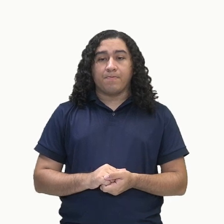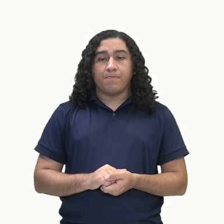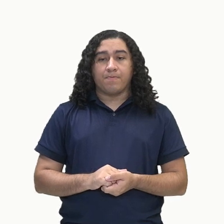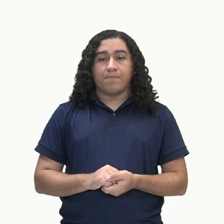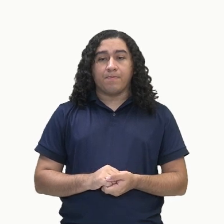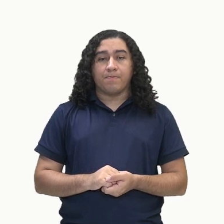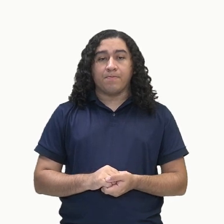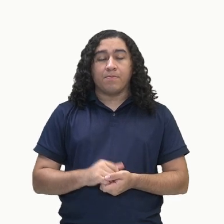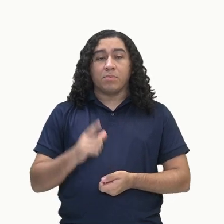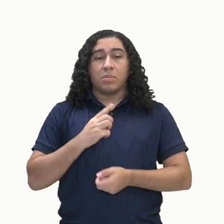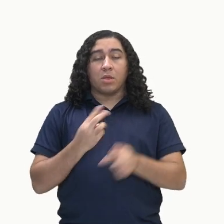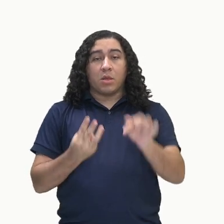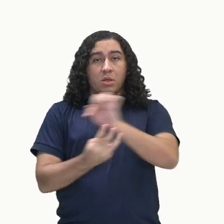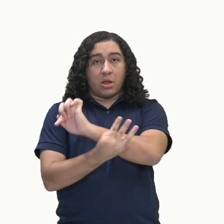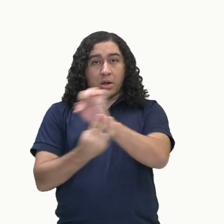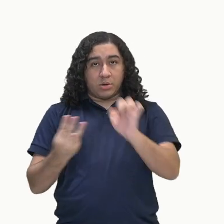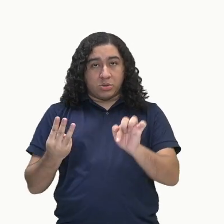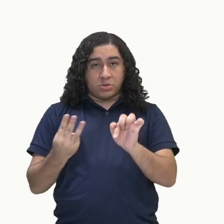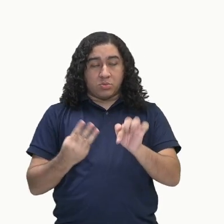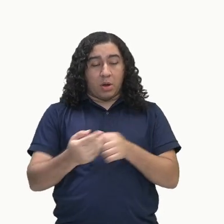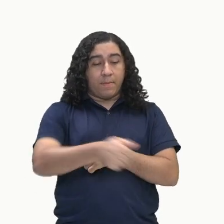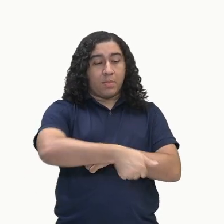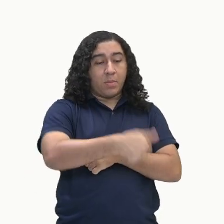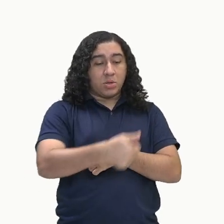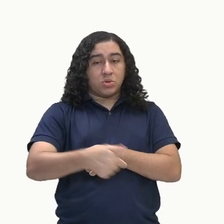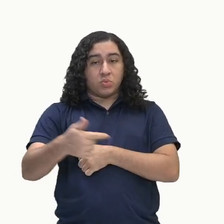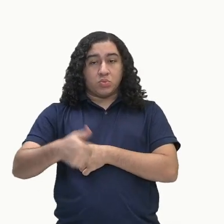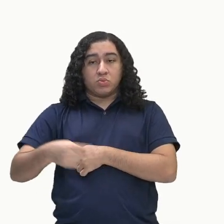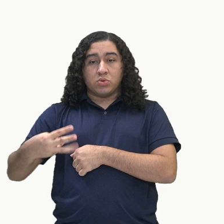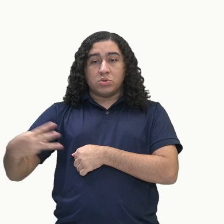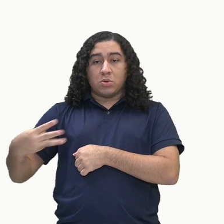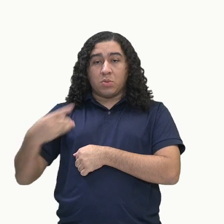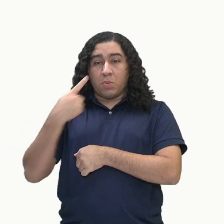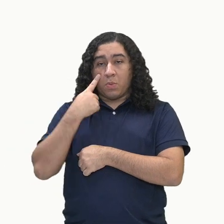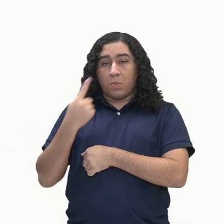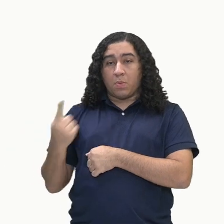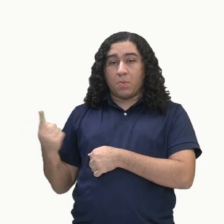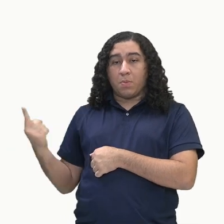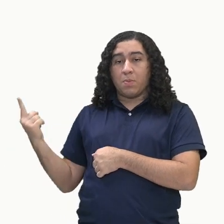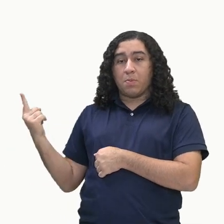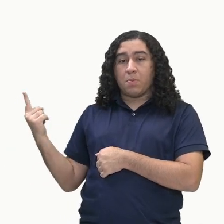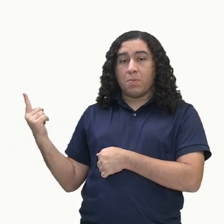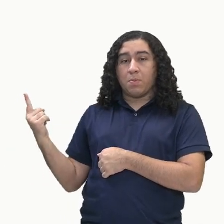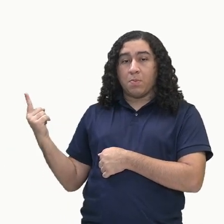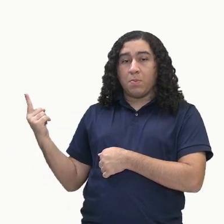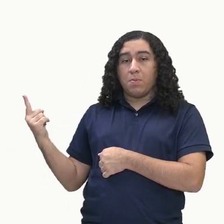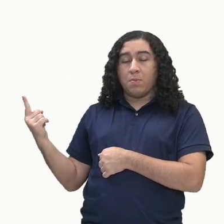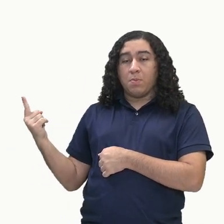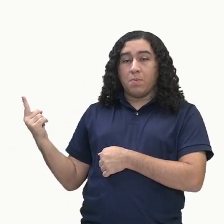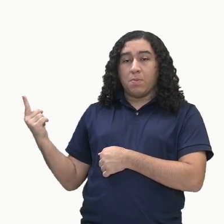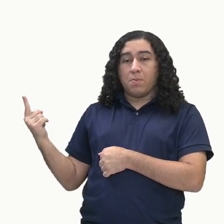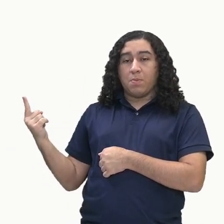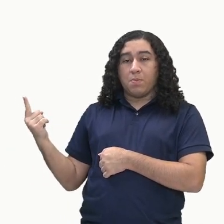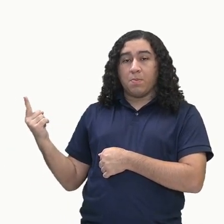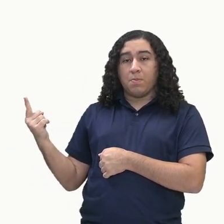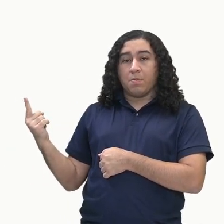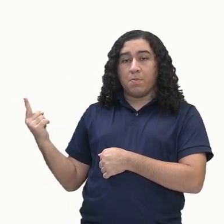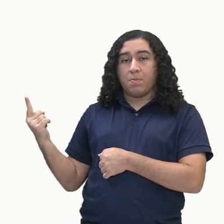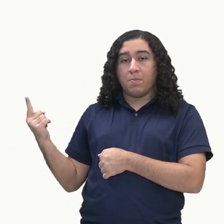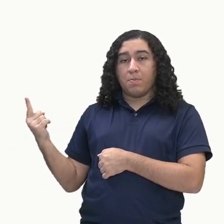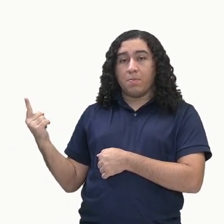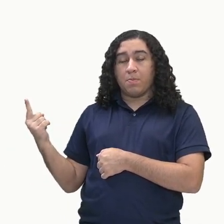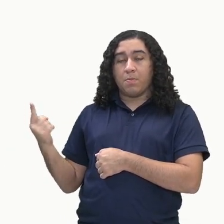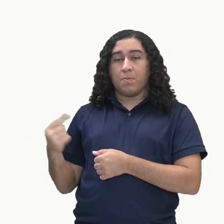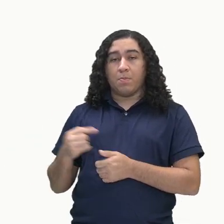aqui 3 polígonos. Aqui o nosso polígono, vou botar aqui o número 1, nosso polígono número 2 e o nosso